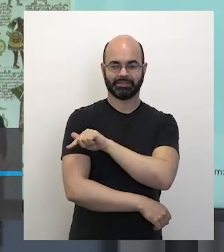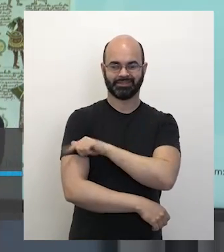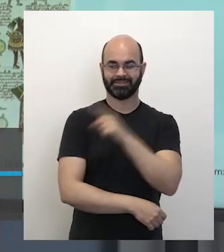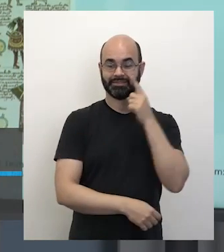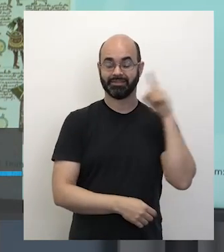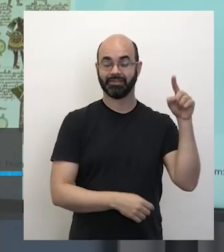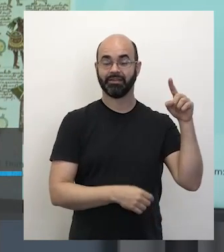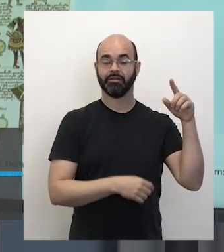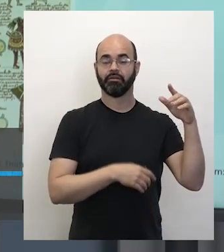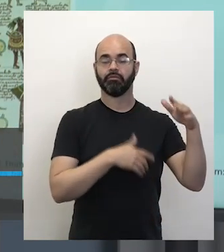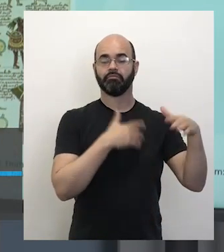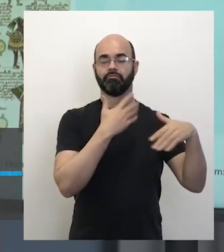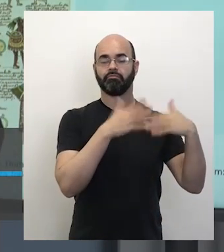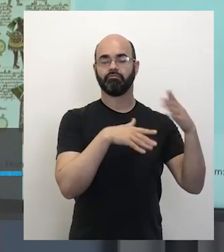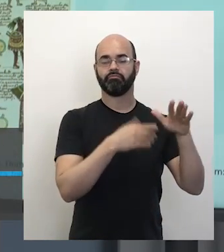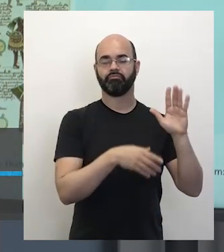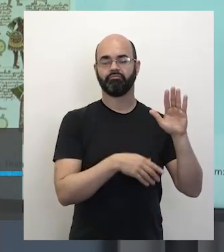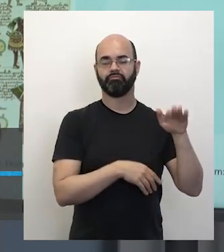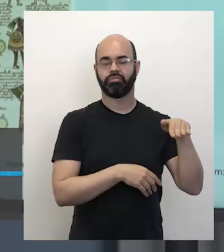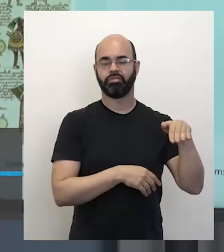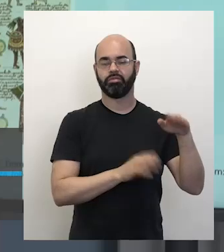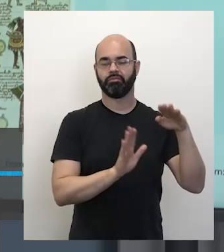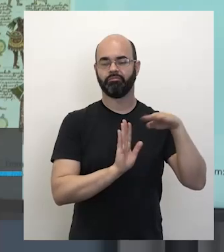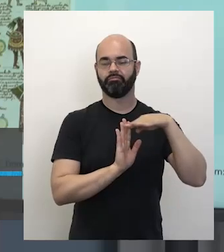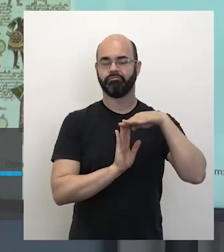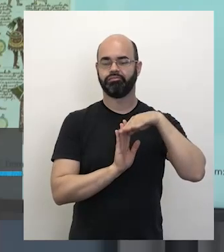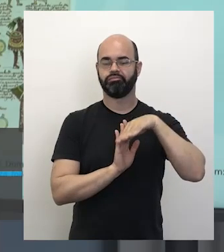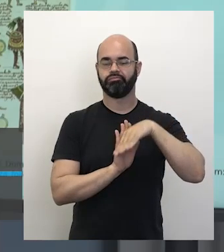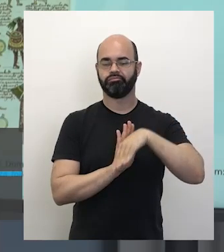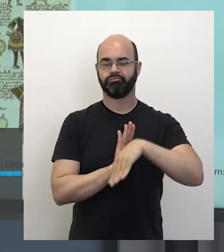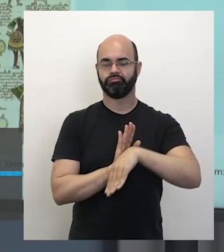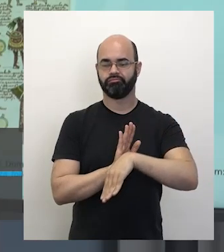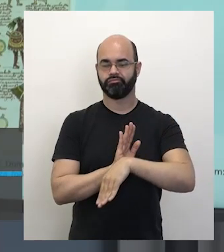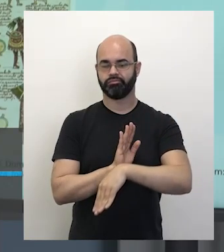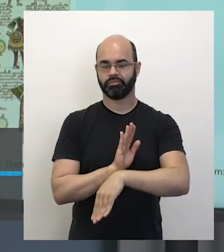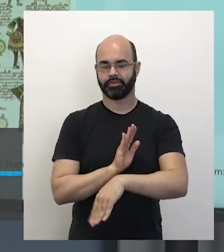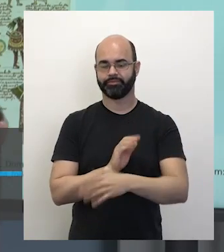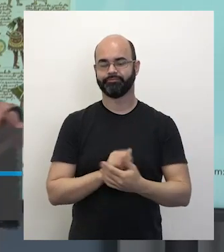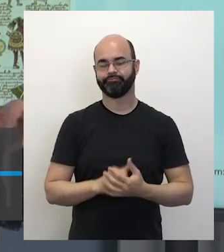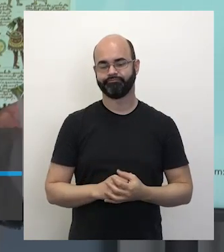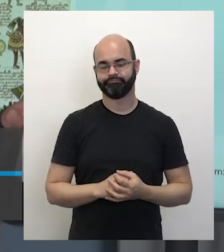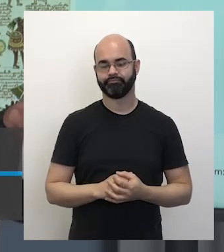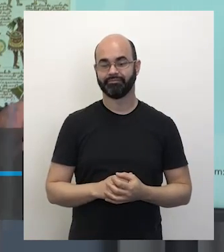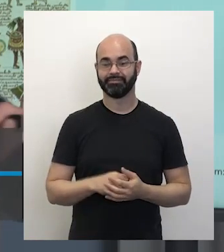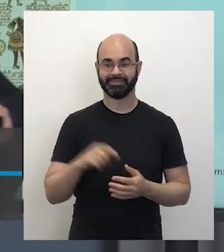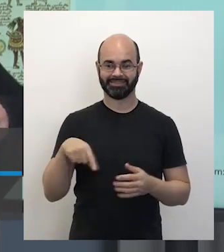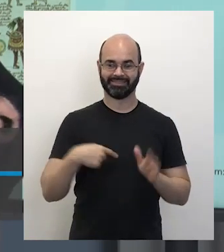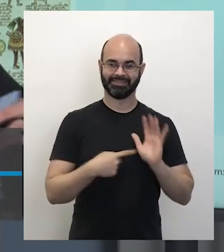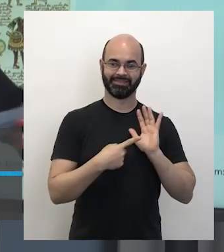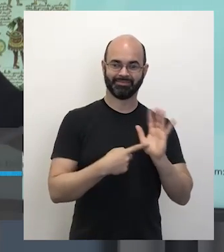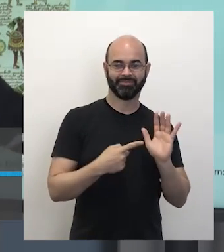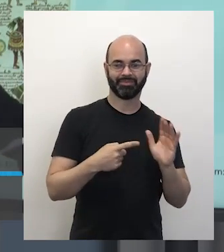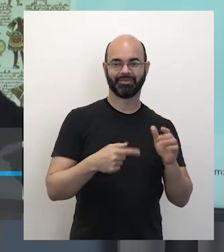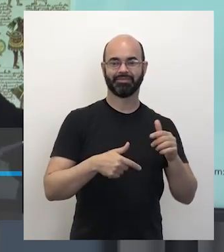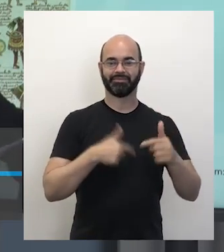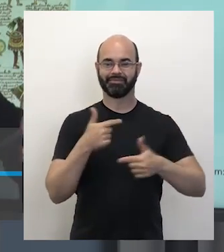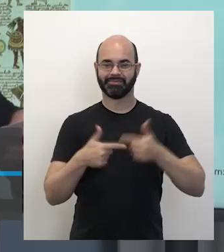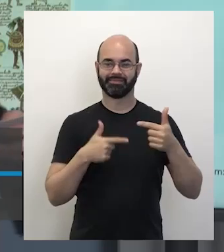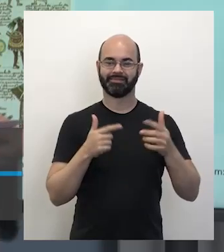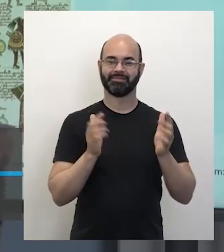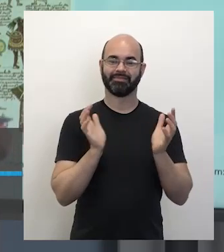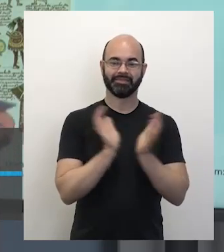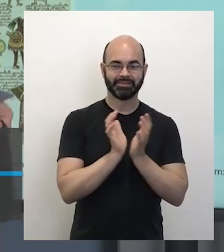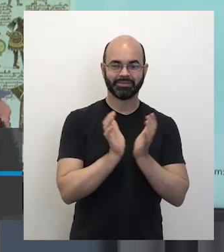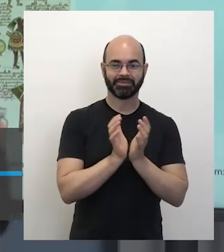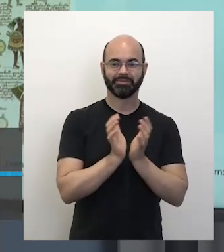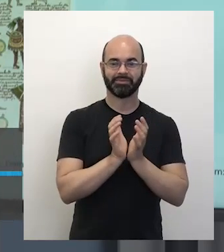dessa civilização tão incrível, né? Aqui no sexto a gente mostra a civilização enquanto ela está viva, enquanto ela está acontecendo. Então